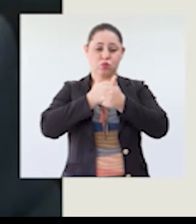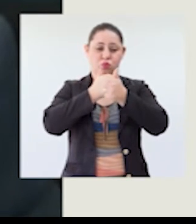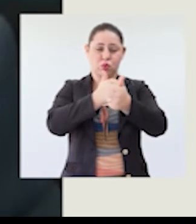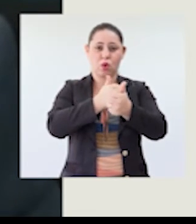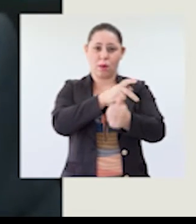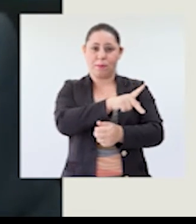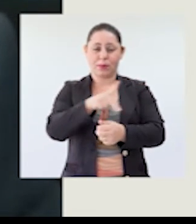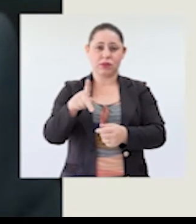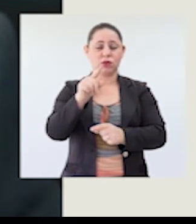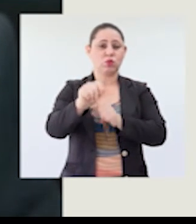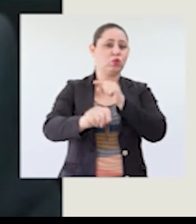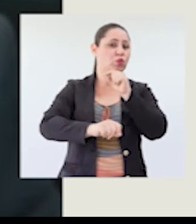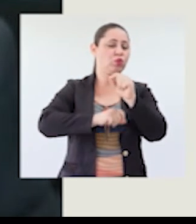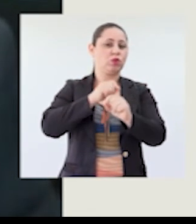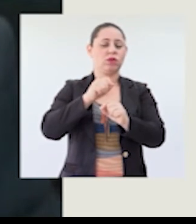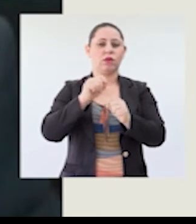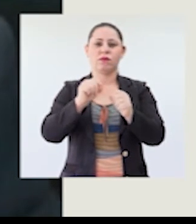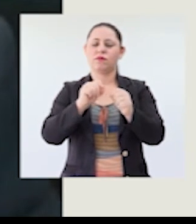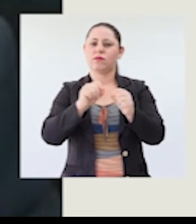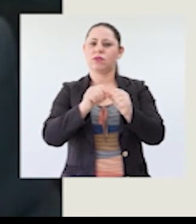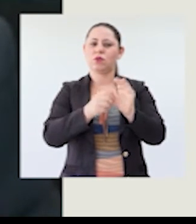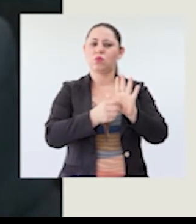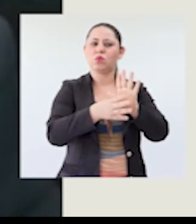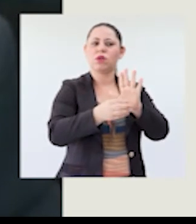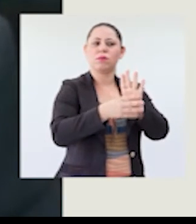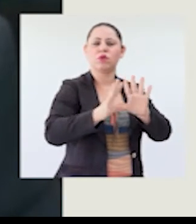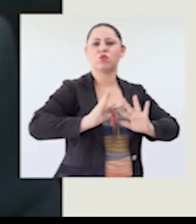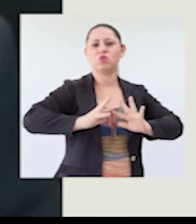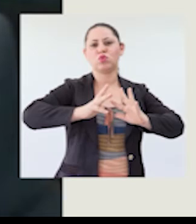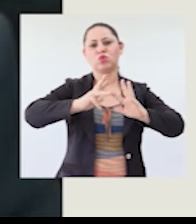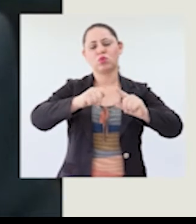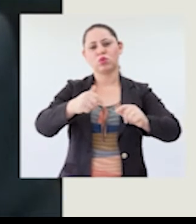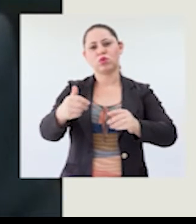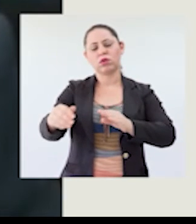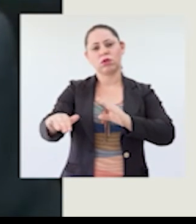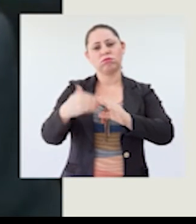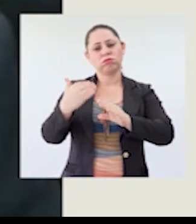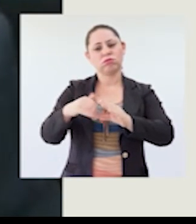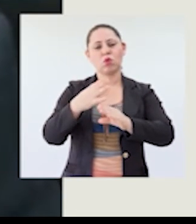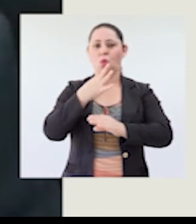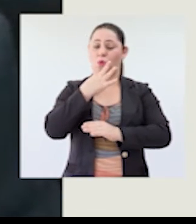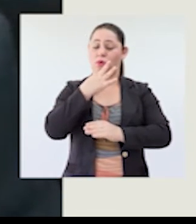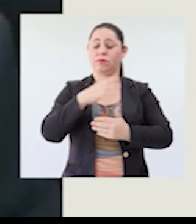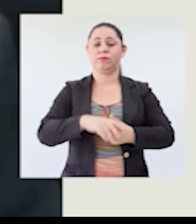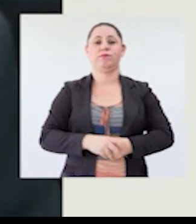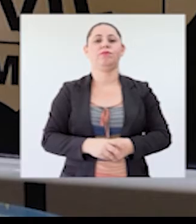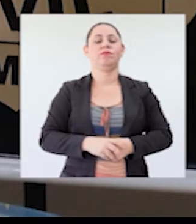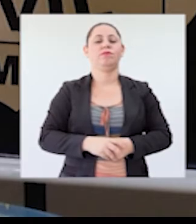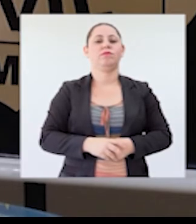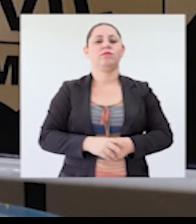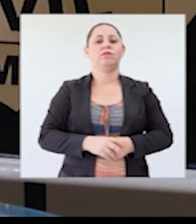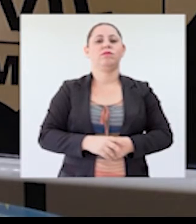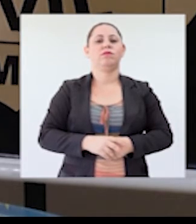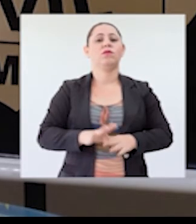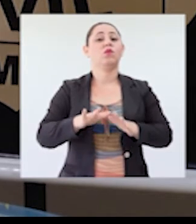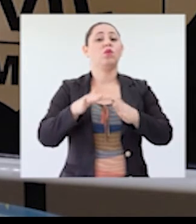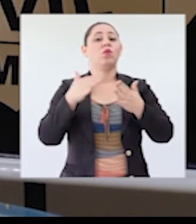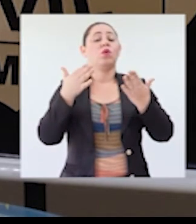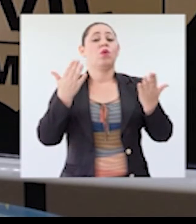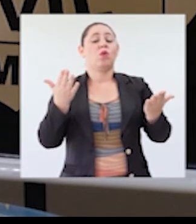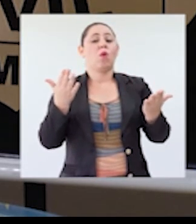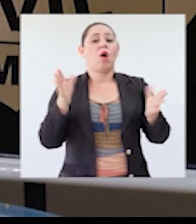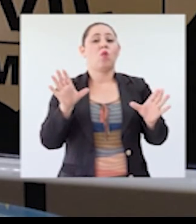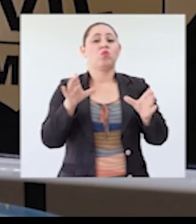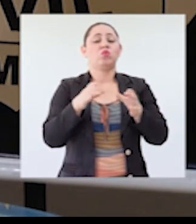o presidente, para fazer os encaminhamentos de todas as demandas que chegarem ao nosso conhecimento. E, doutor, qual que vai